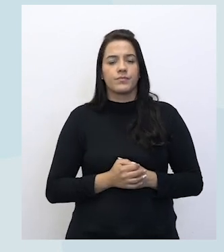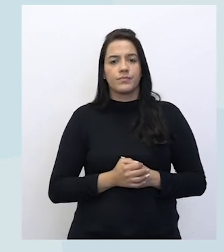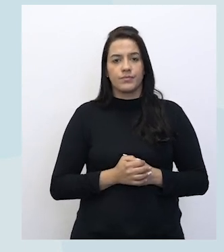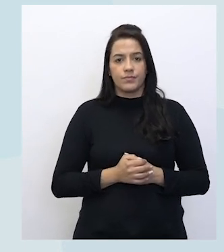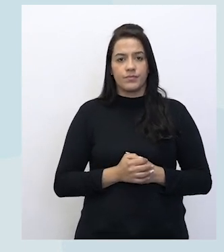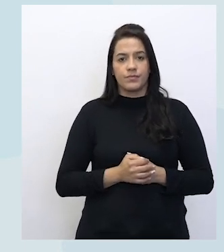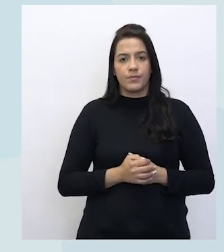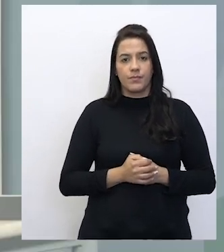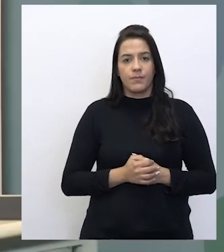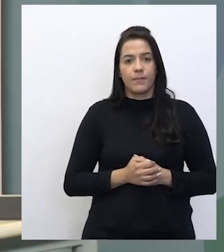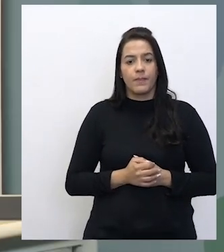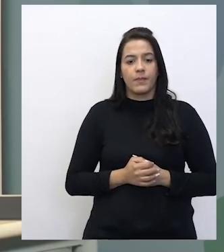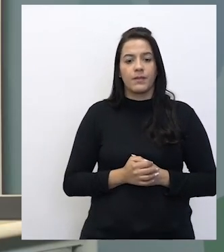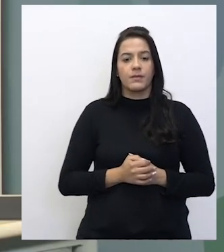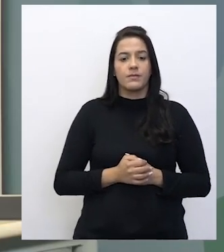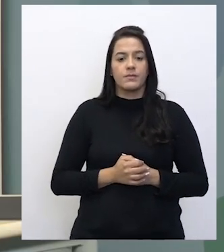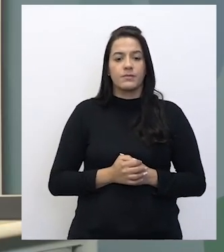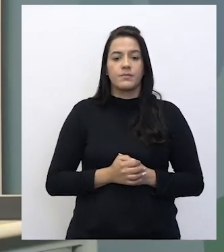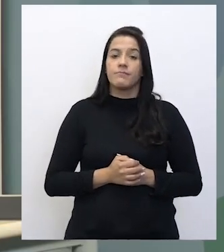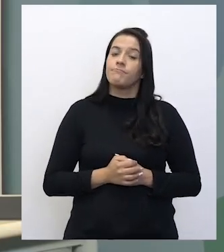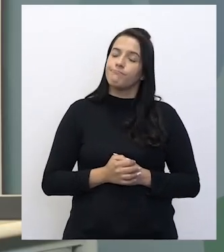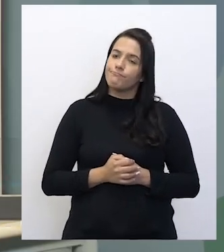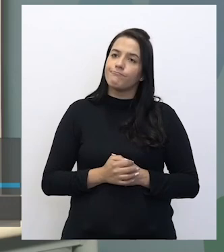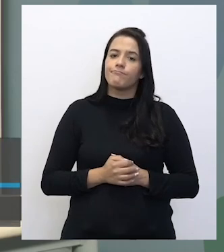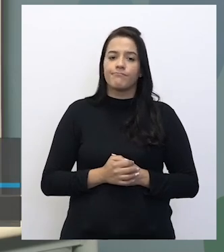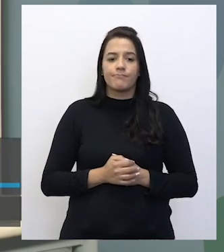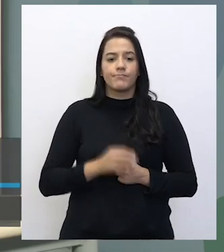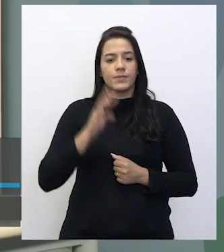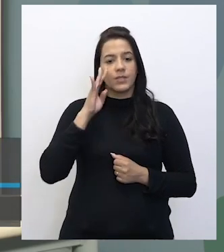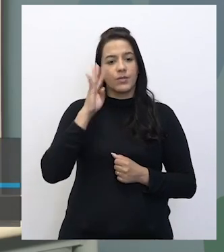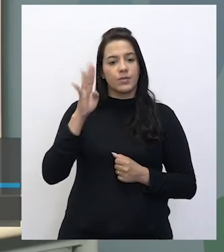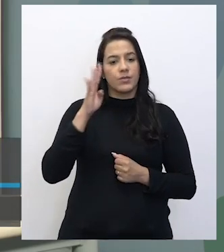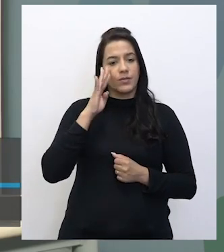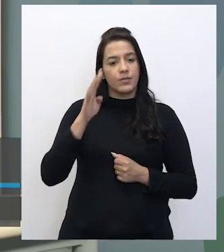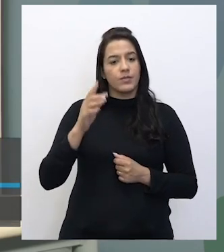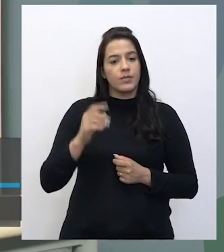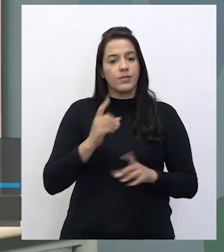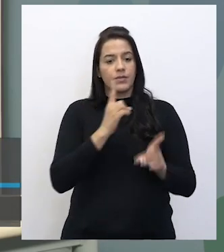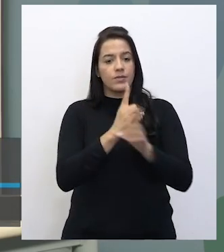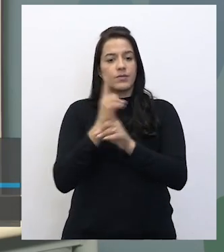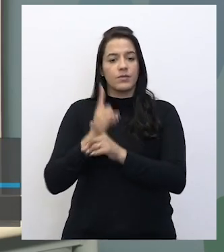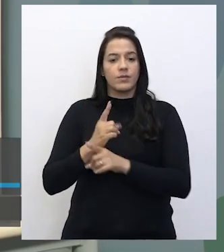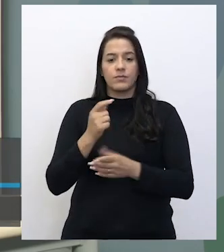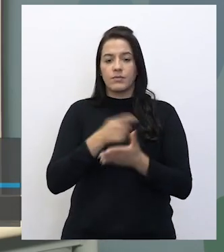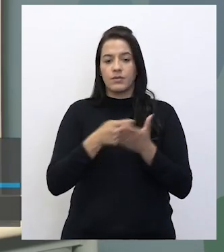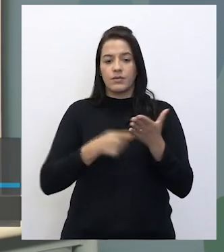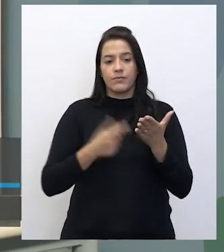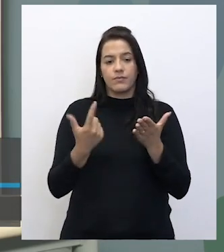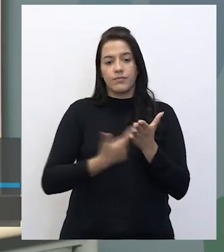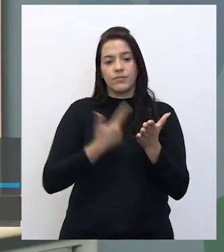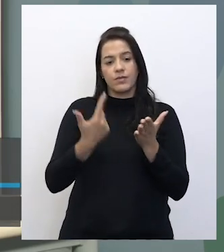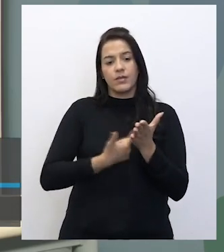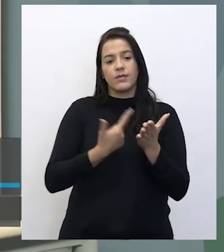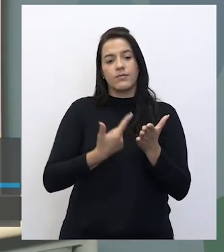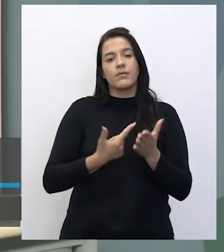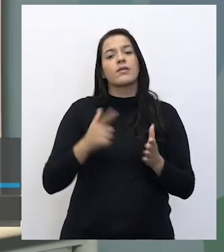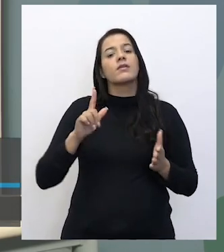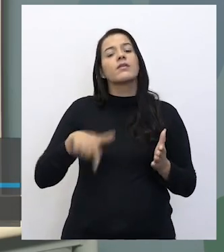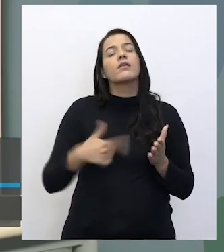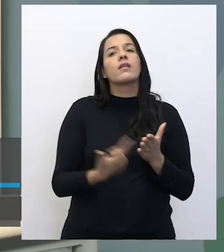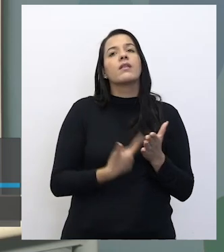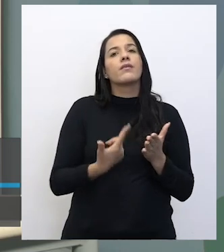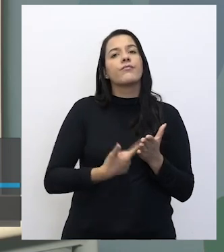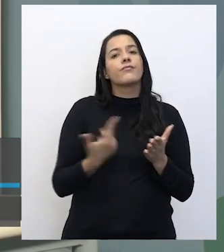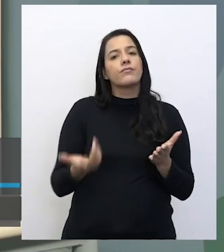olhos. Puxa, quer dizer, filosofia é um negócio que a gente encontra escrito num livro, mas que livro é